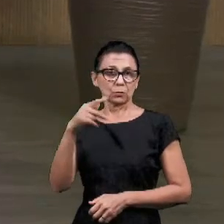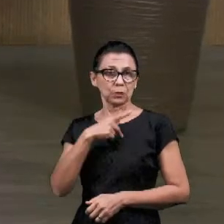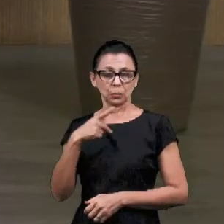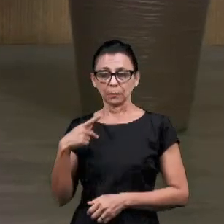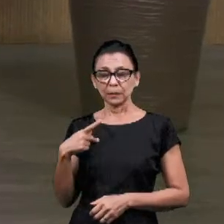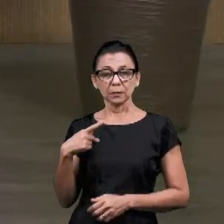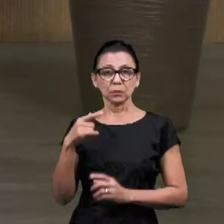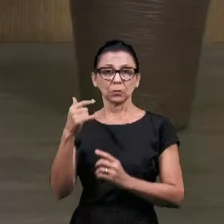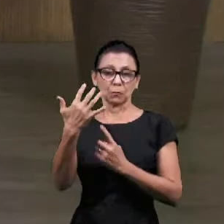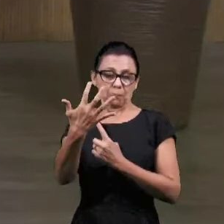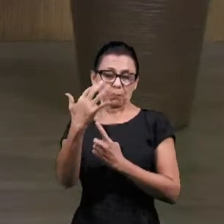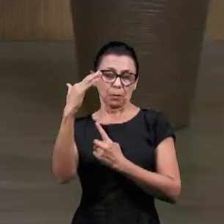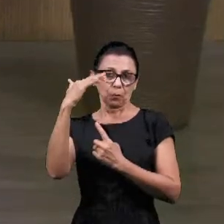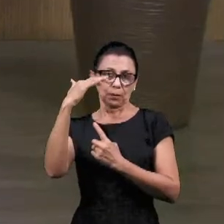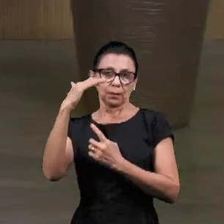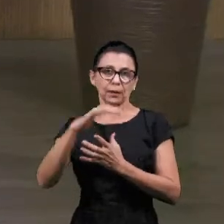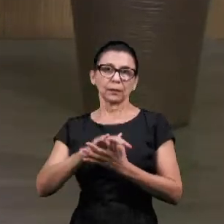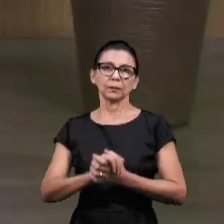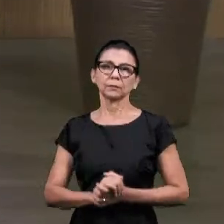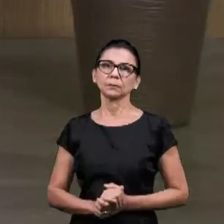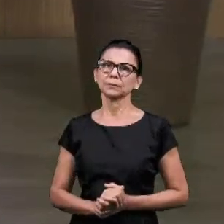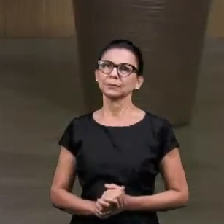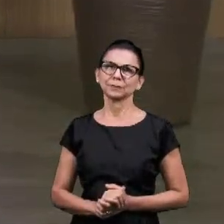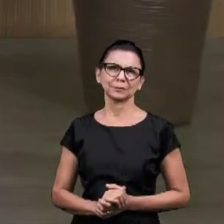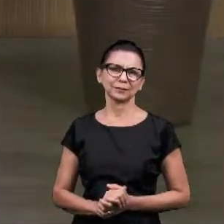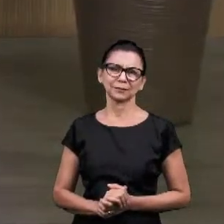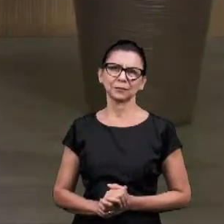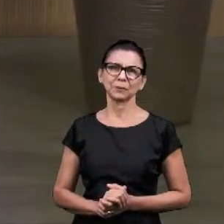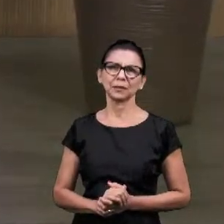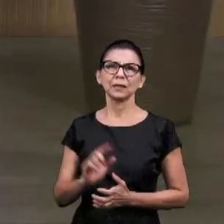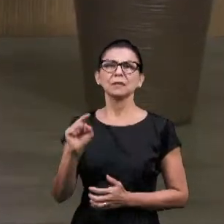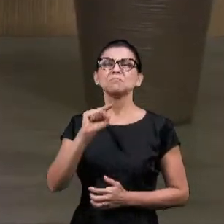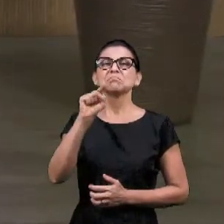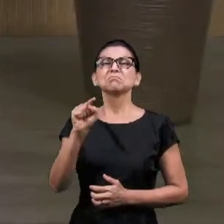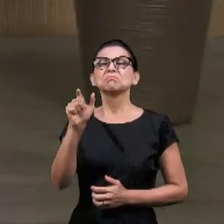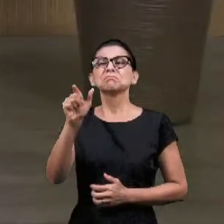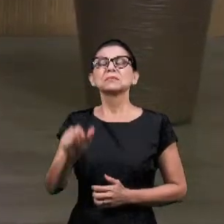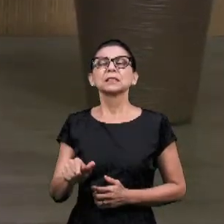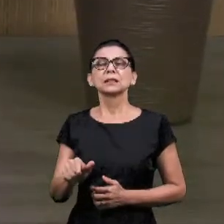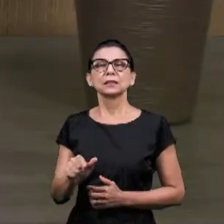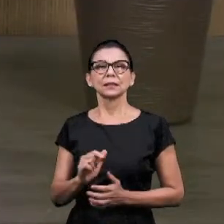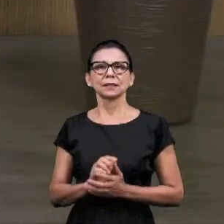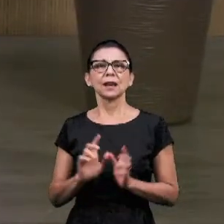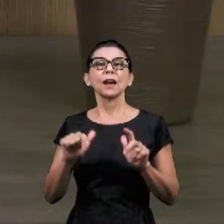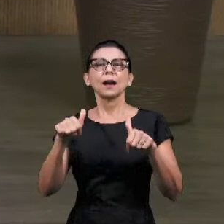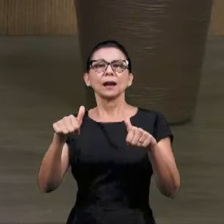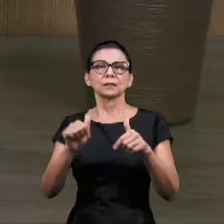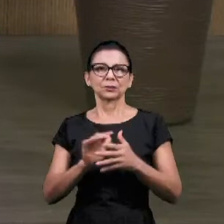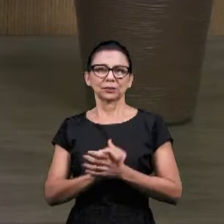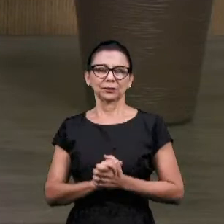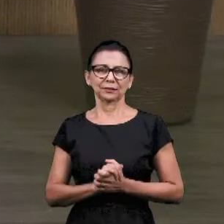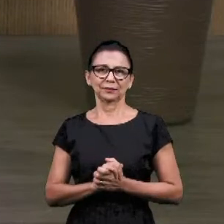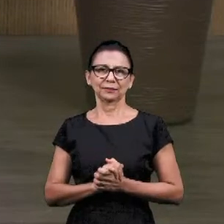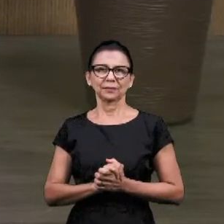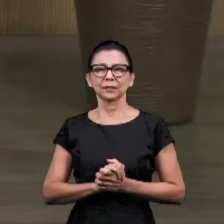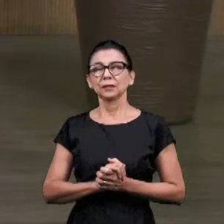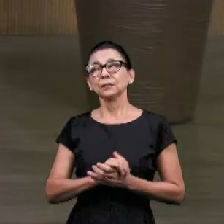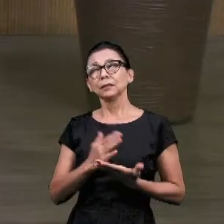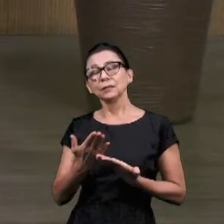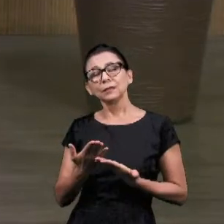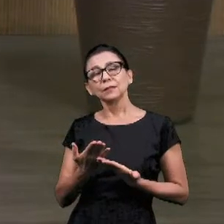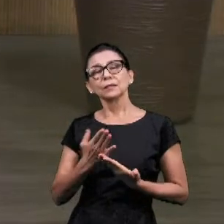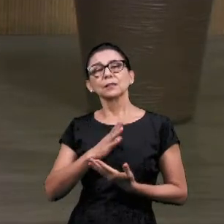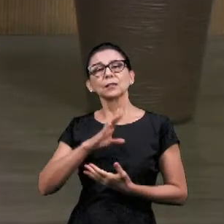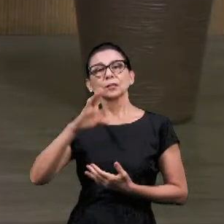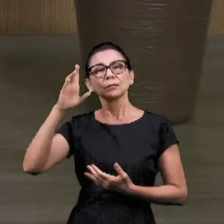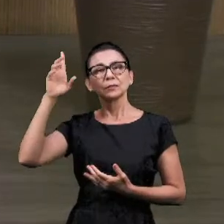está ouvindo a oração, que é o Senhor. No abençoador. No abençoador. E o Senhor ouve a oração do irmão, do diácono, do obreiro, do